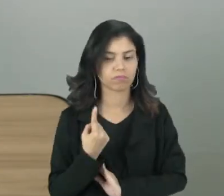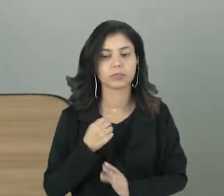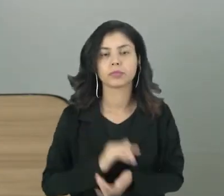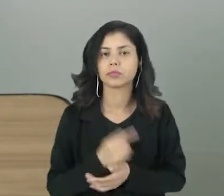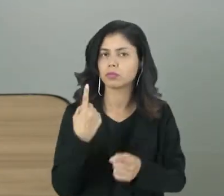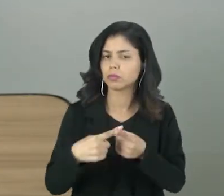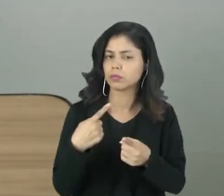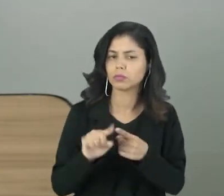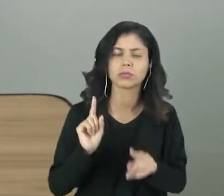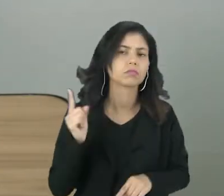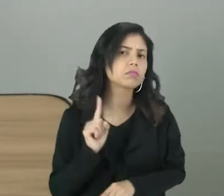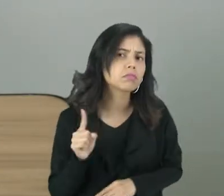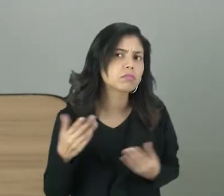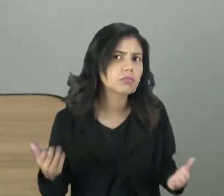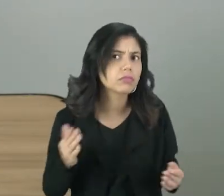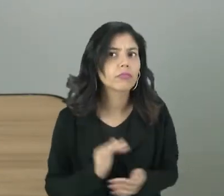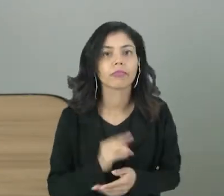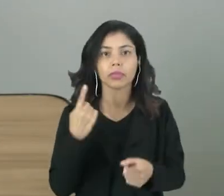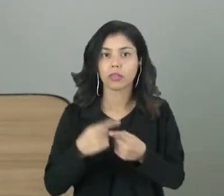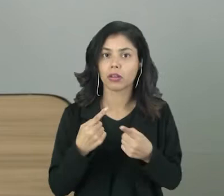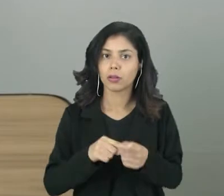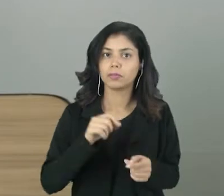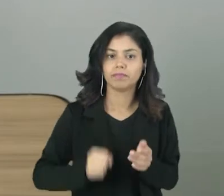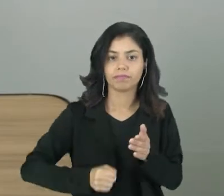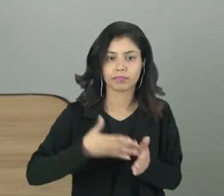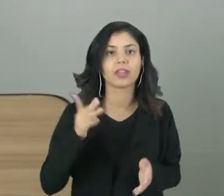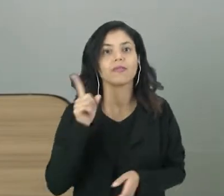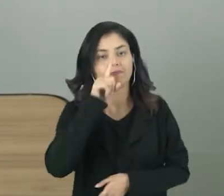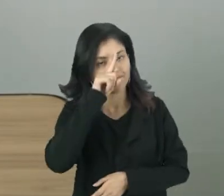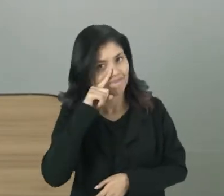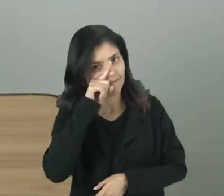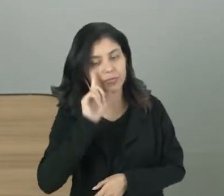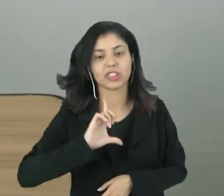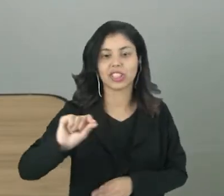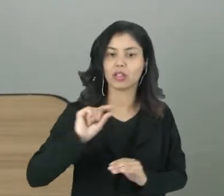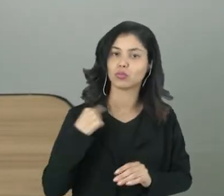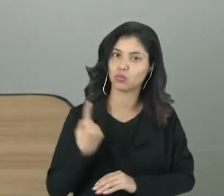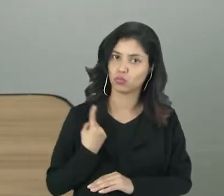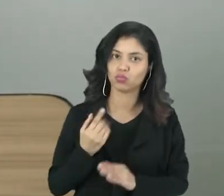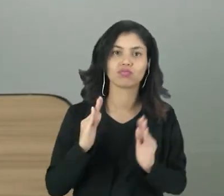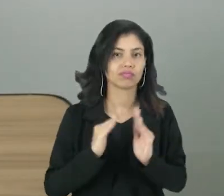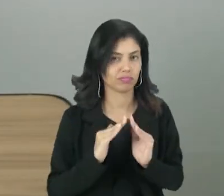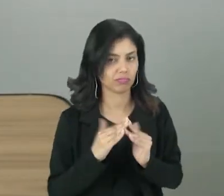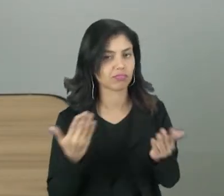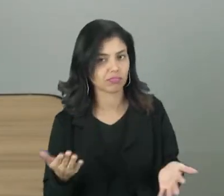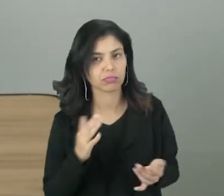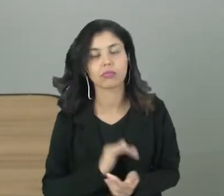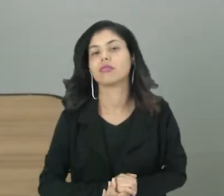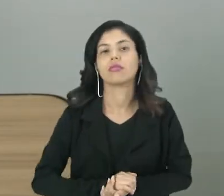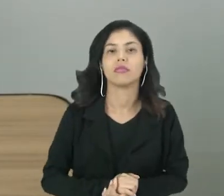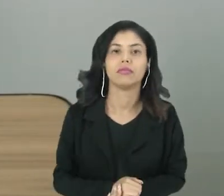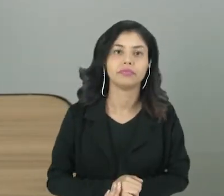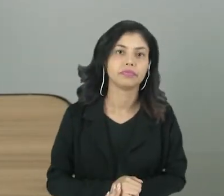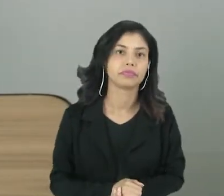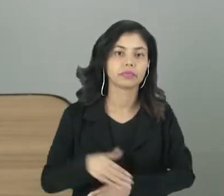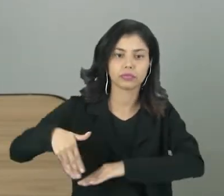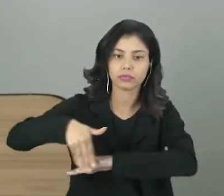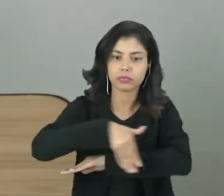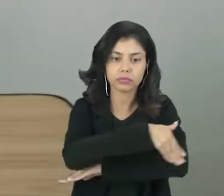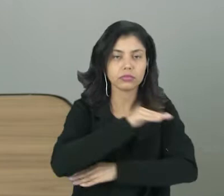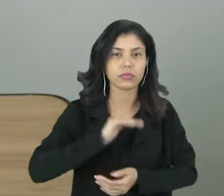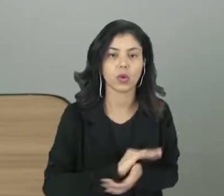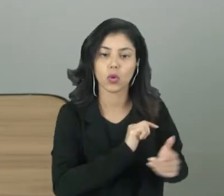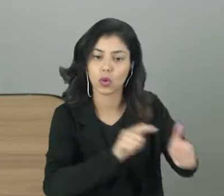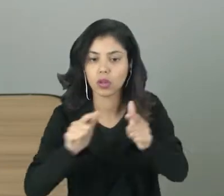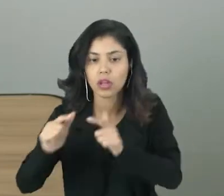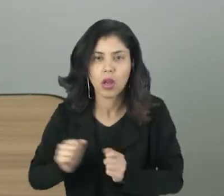Mas por que não porque é muito perigoso criança sair de casa sozinhos não é mesmo a rua